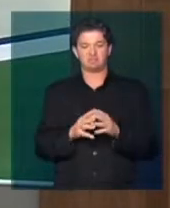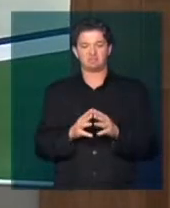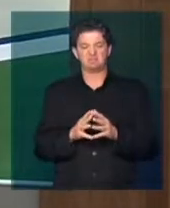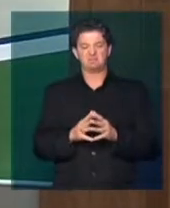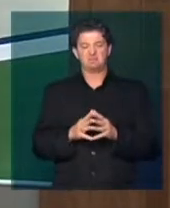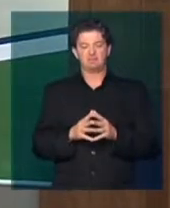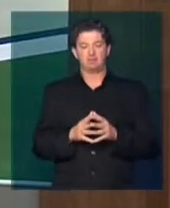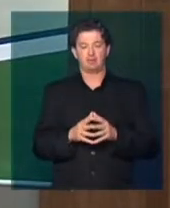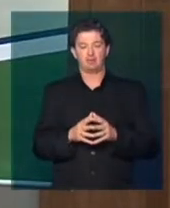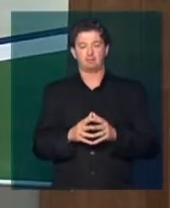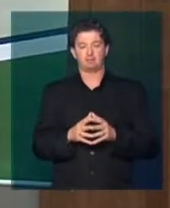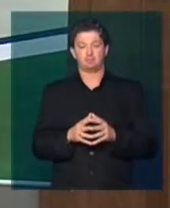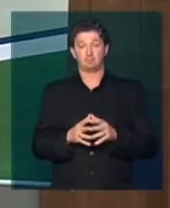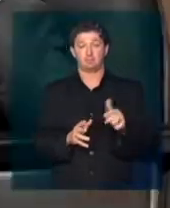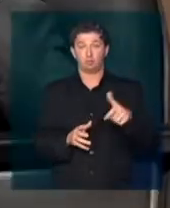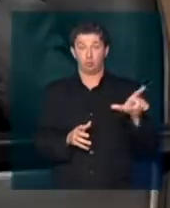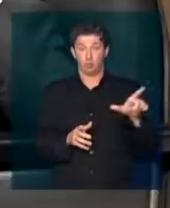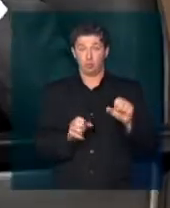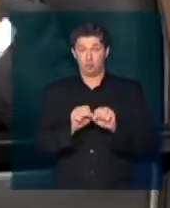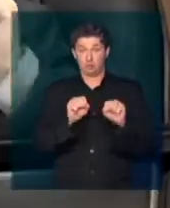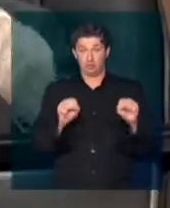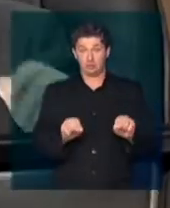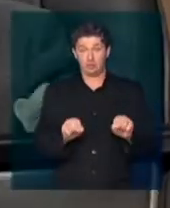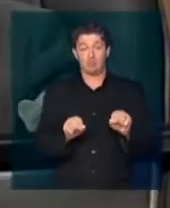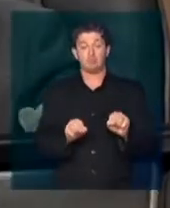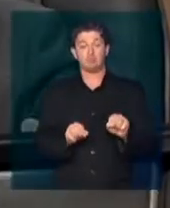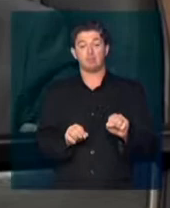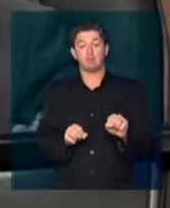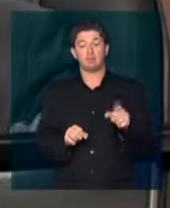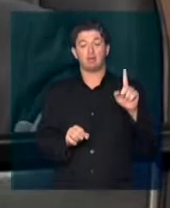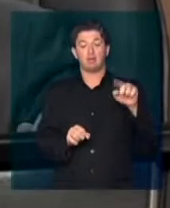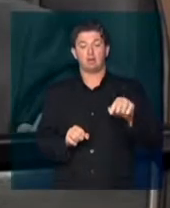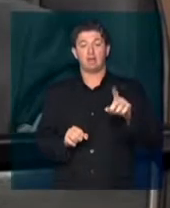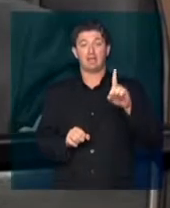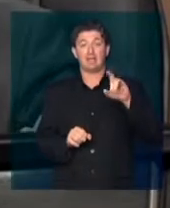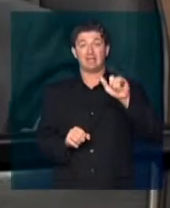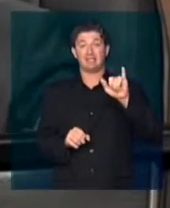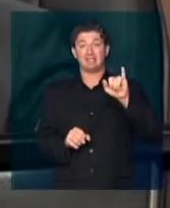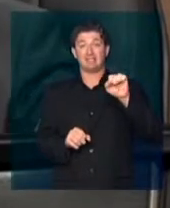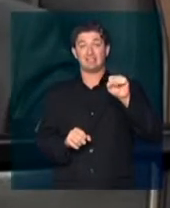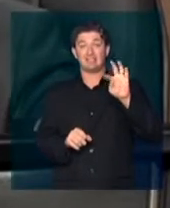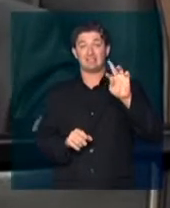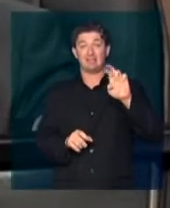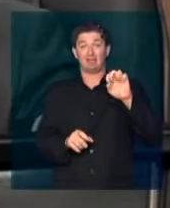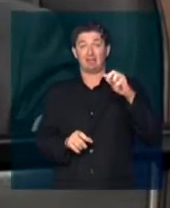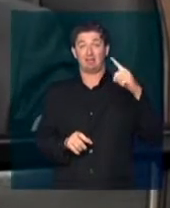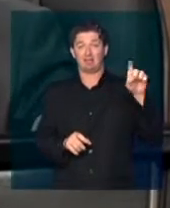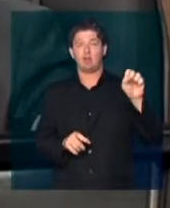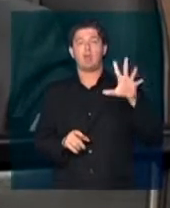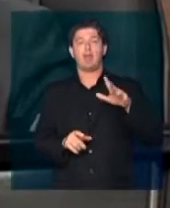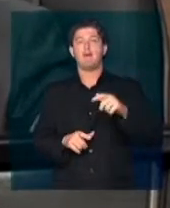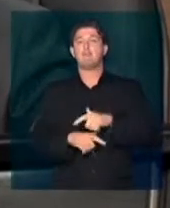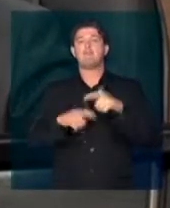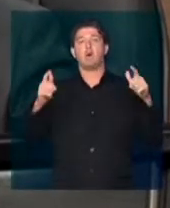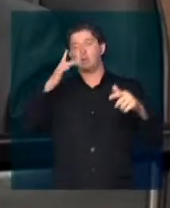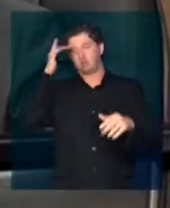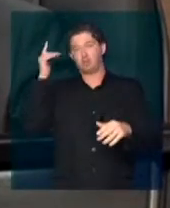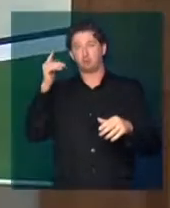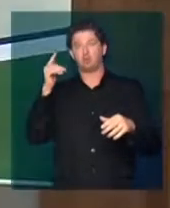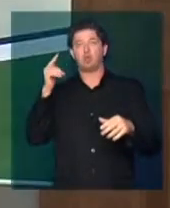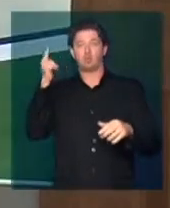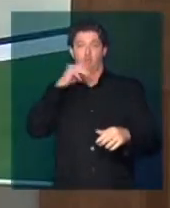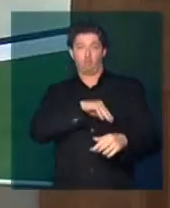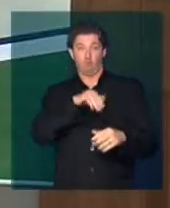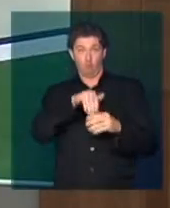essa conjunção. E o outro sistema é o sistema chamado distritão, que nada mais é do que o sistema majoritário, em que o